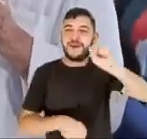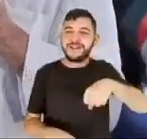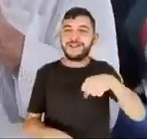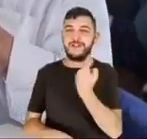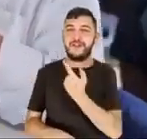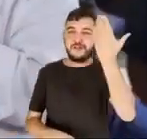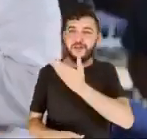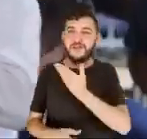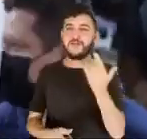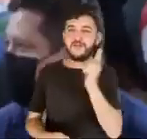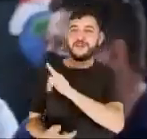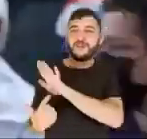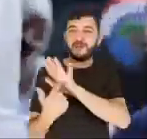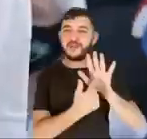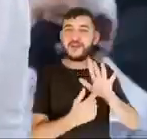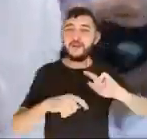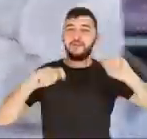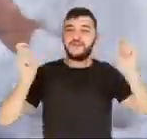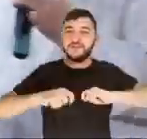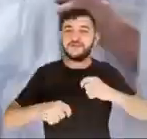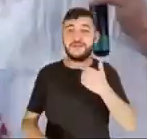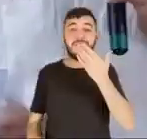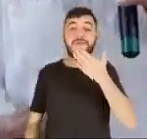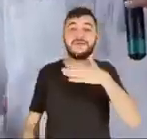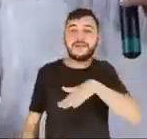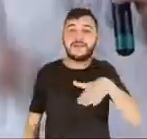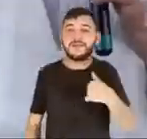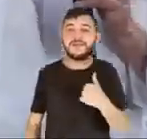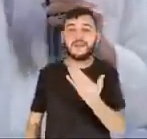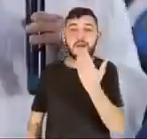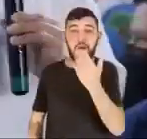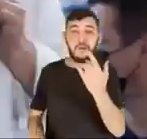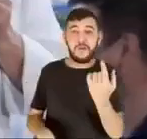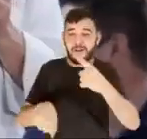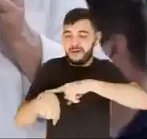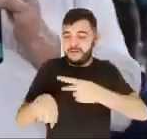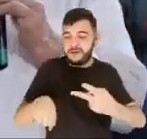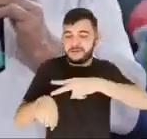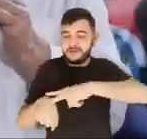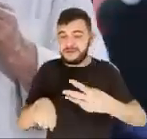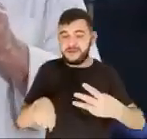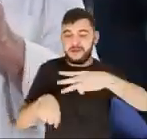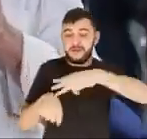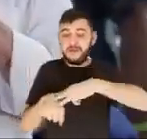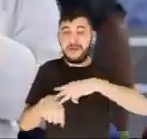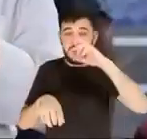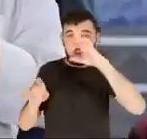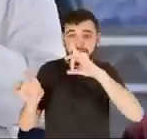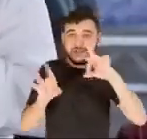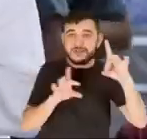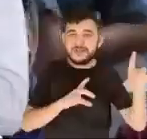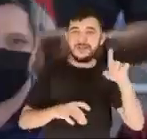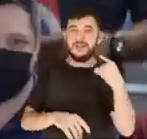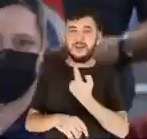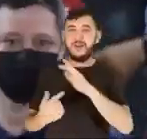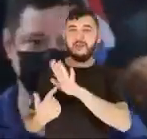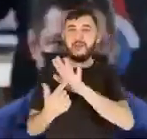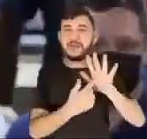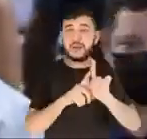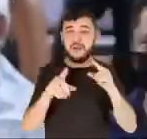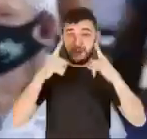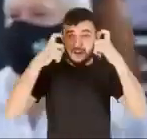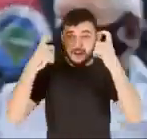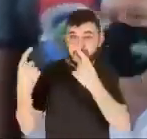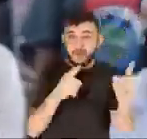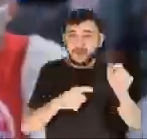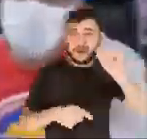3 vezes por dia. Nós vamos provar que é preciso acabar com a violência contra a mulher, porque mulher, sabe, não pode